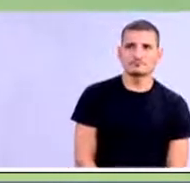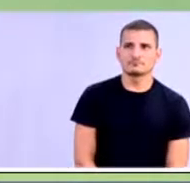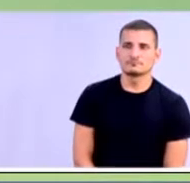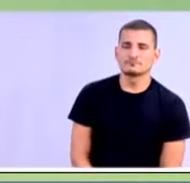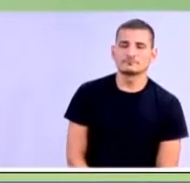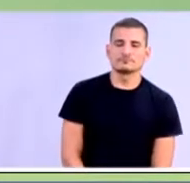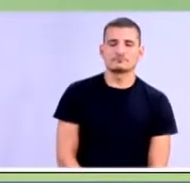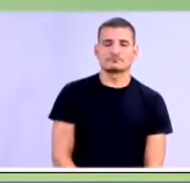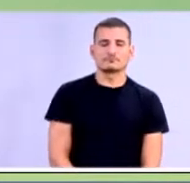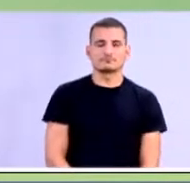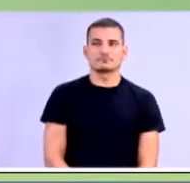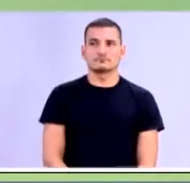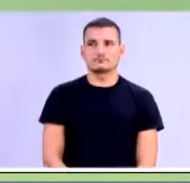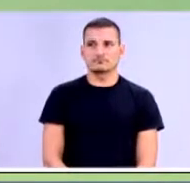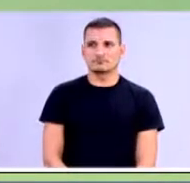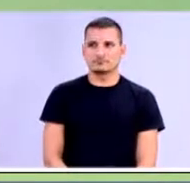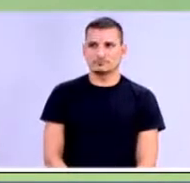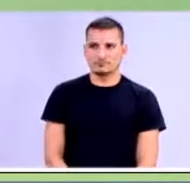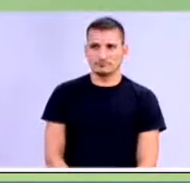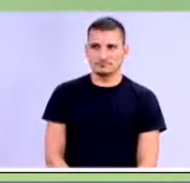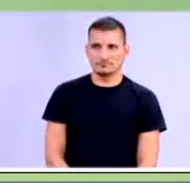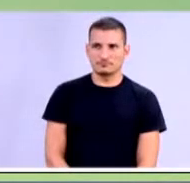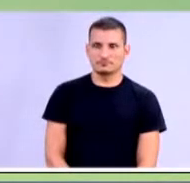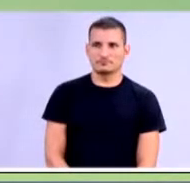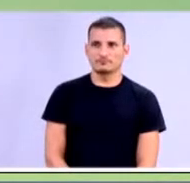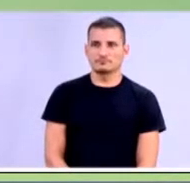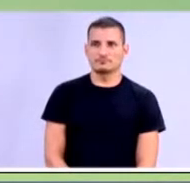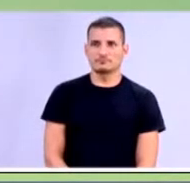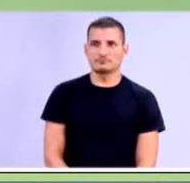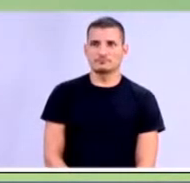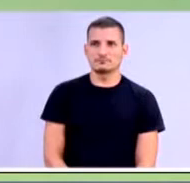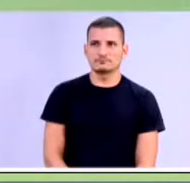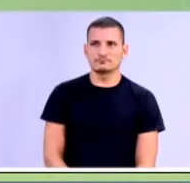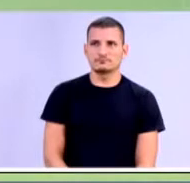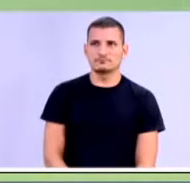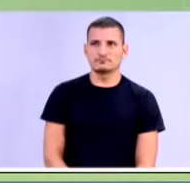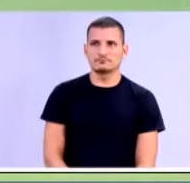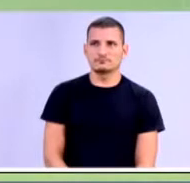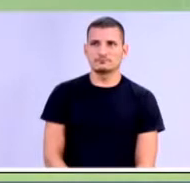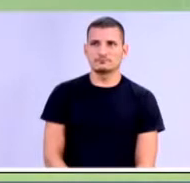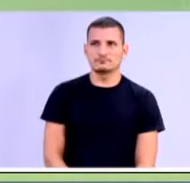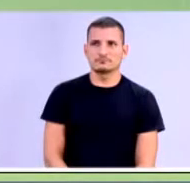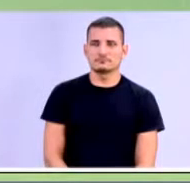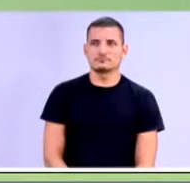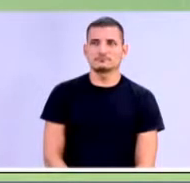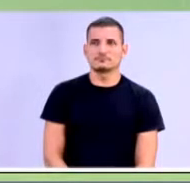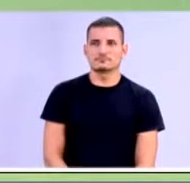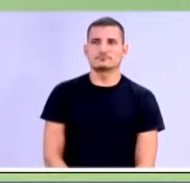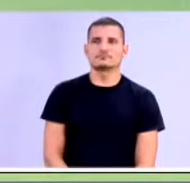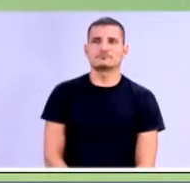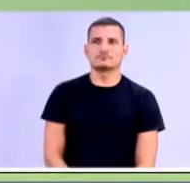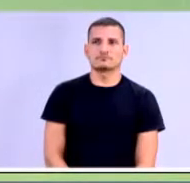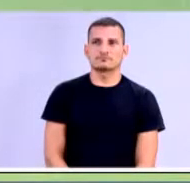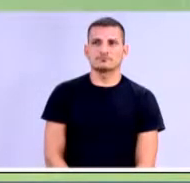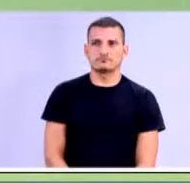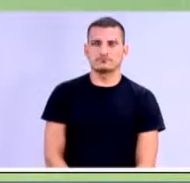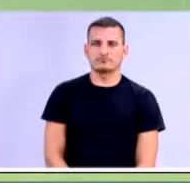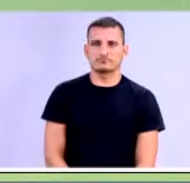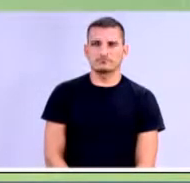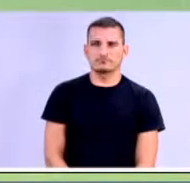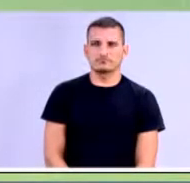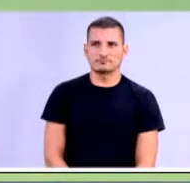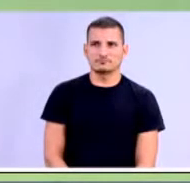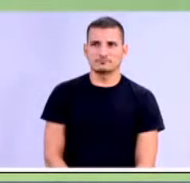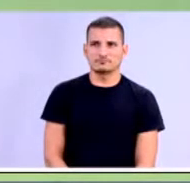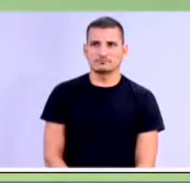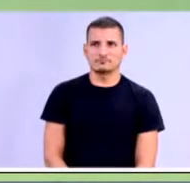correto. Tá, mas por que não é correto? Jaru diz que é falta de educação. Jaru apareceu, professora. Jaru que apareceu.